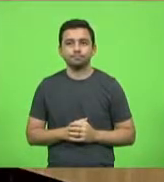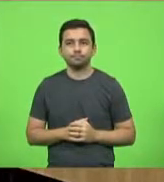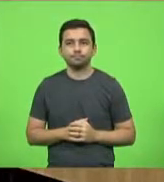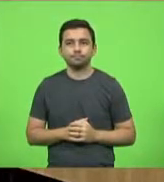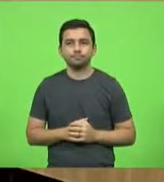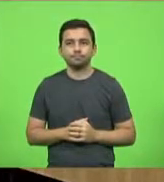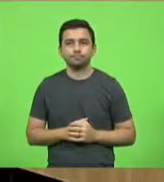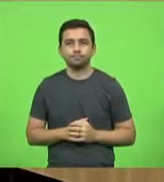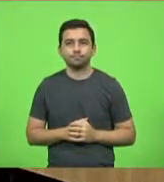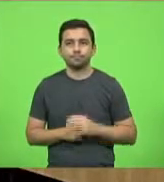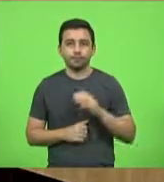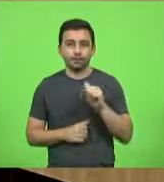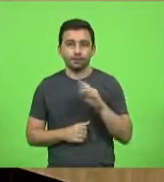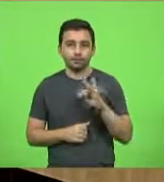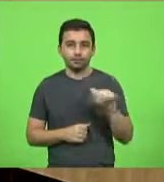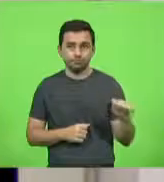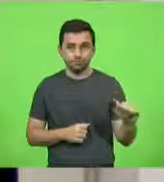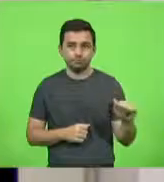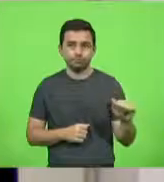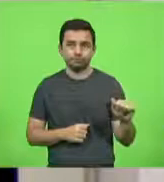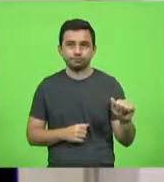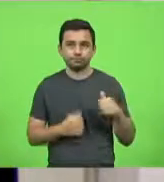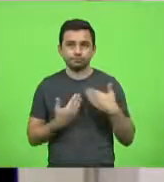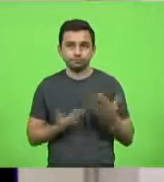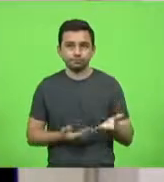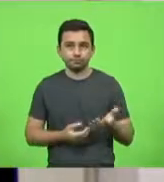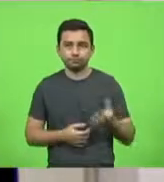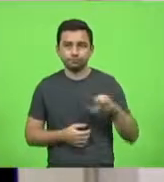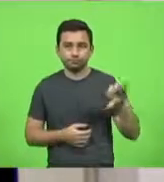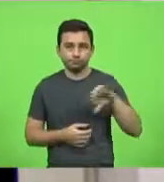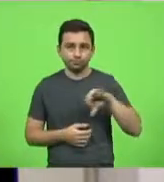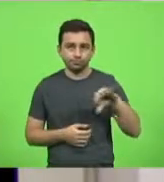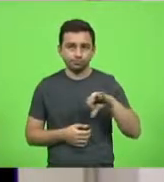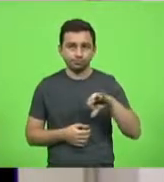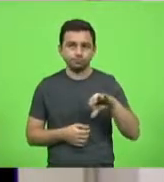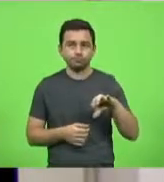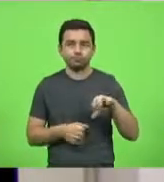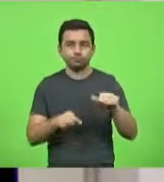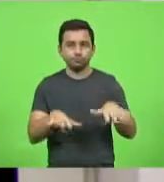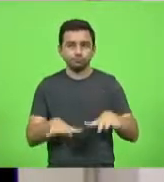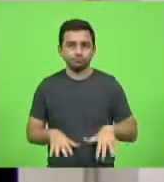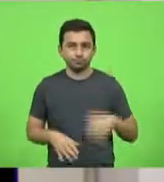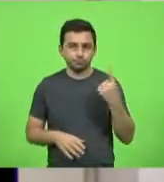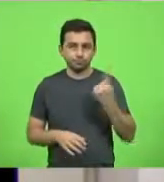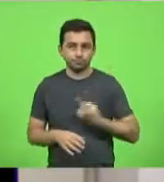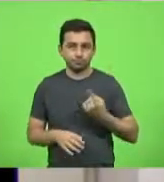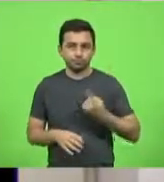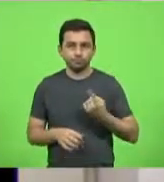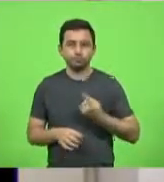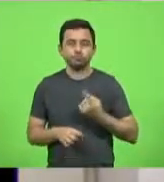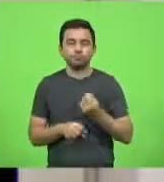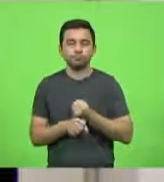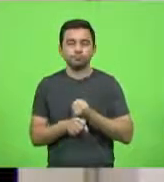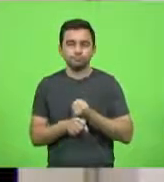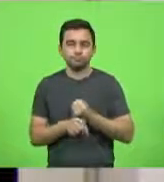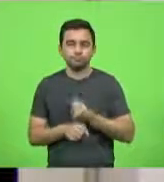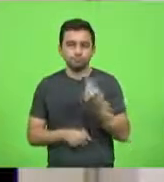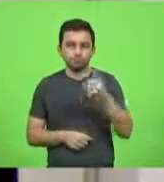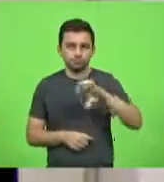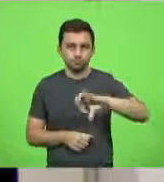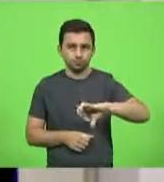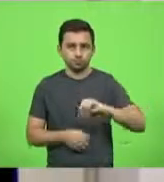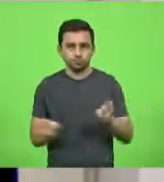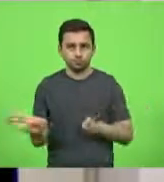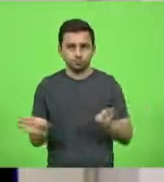Ata da nona sessão ordinária da primeira sessão legislativa da 19ª Legislatura